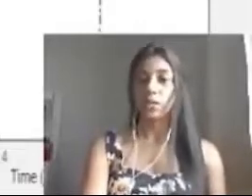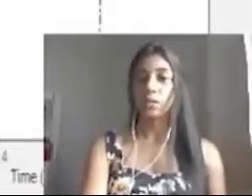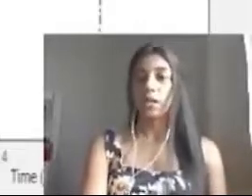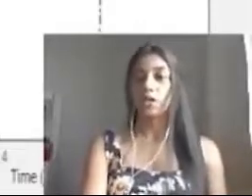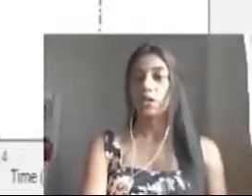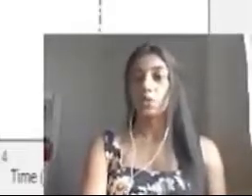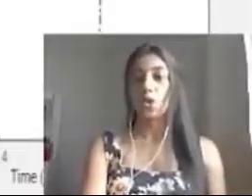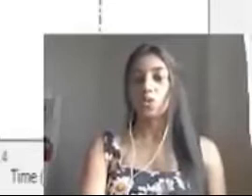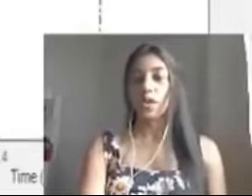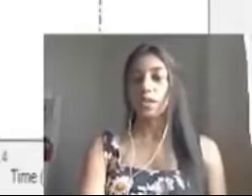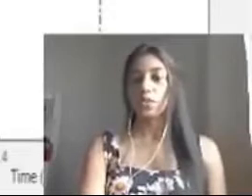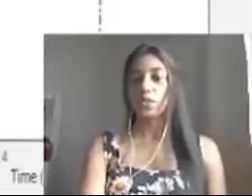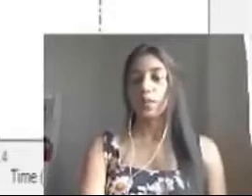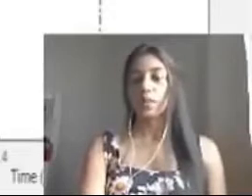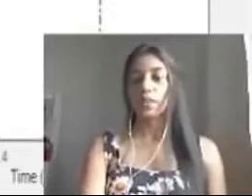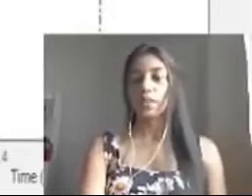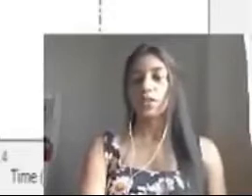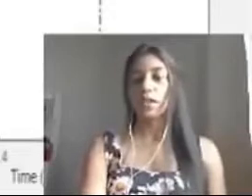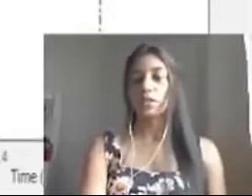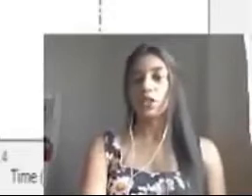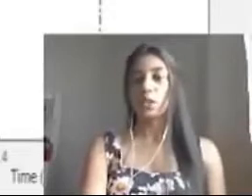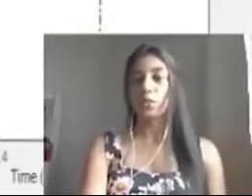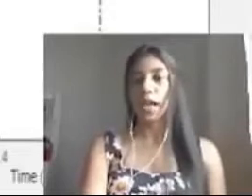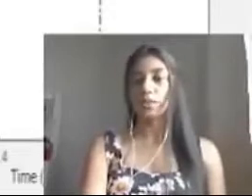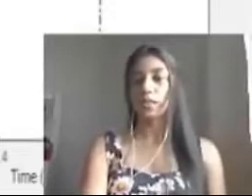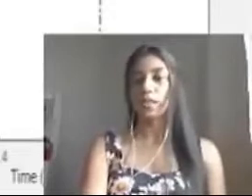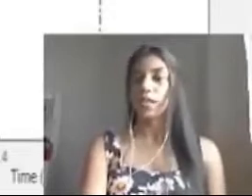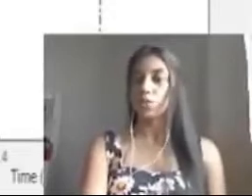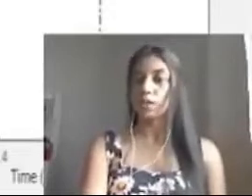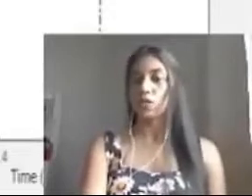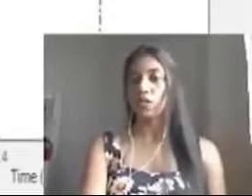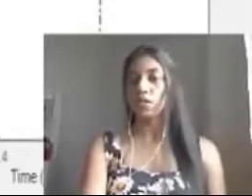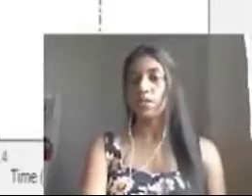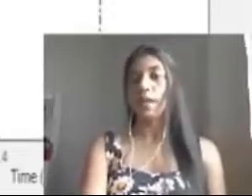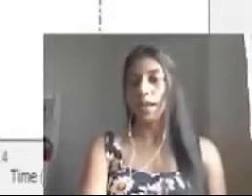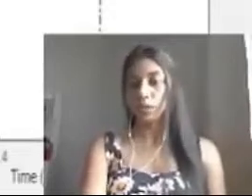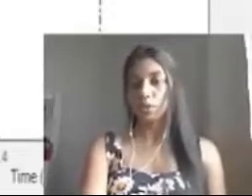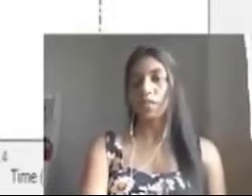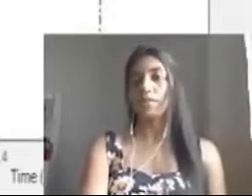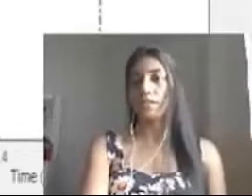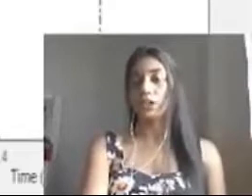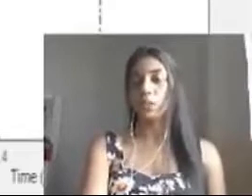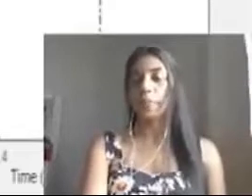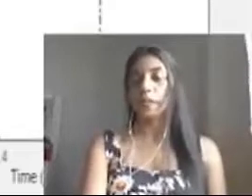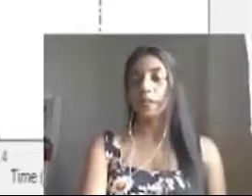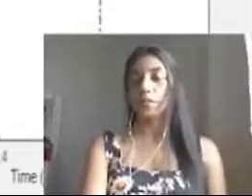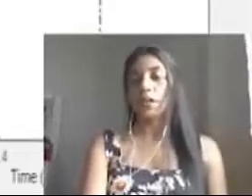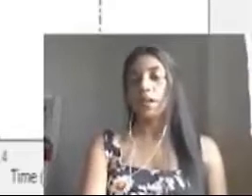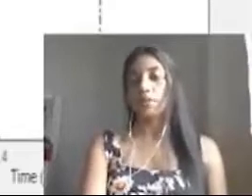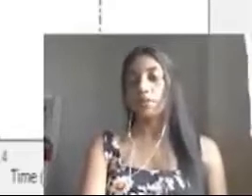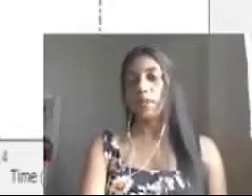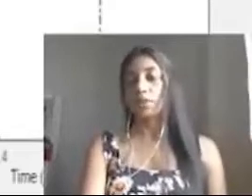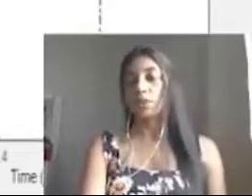87,376, por exemplo, a gente vai ver que os polos, eles foram aqui para, eles já viraram, né, já se encontraram aqui e subiram se separaram aqui de maneira equidistante